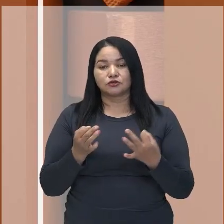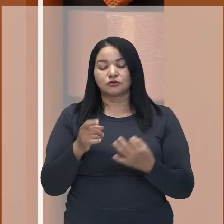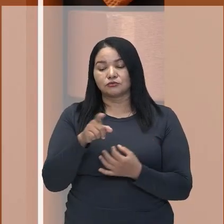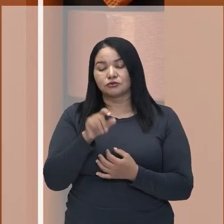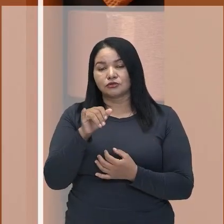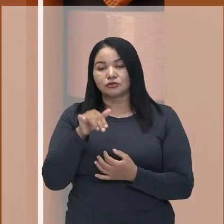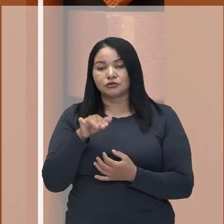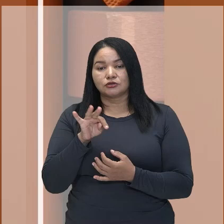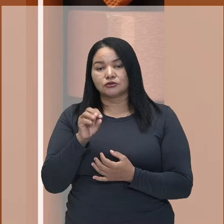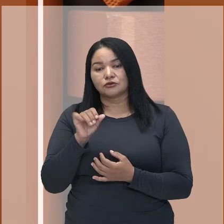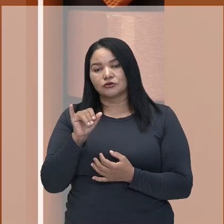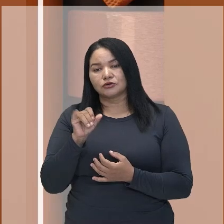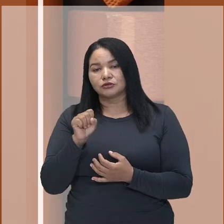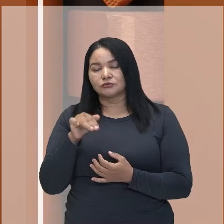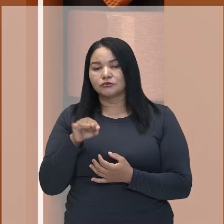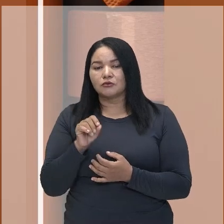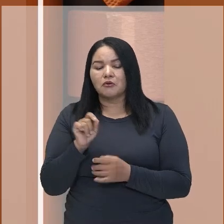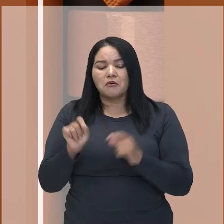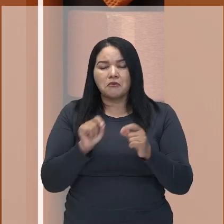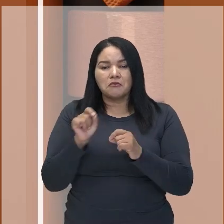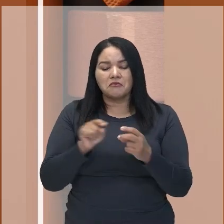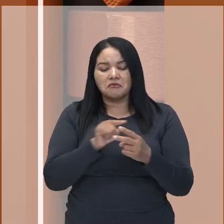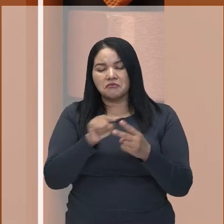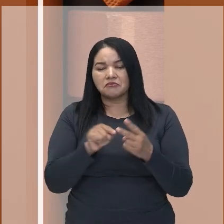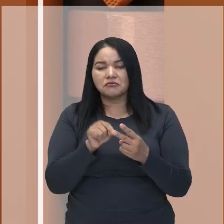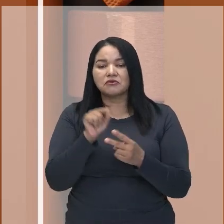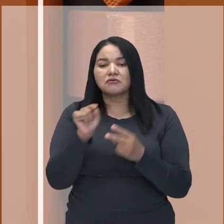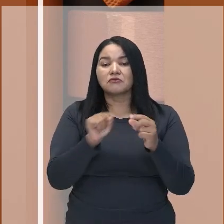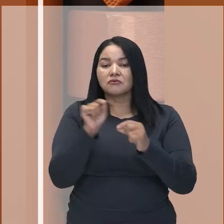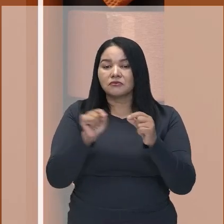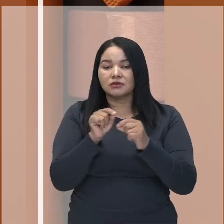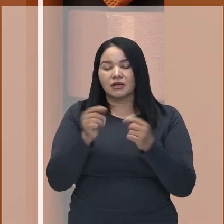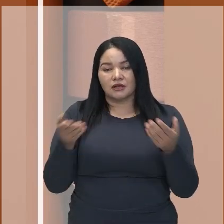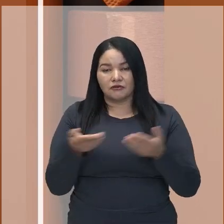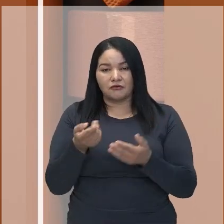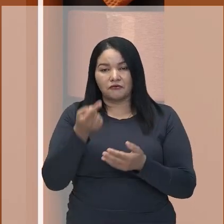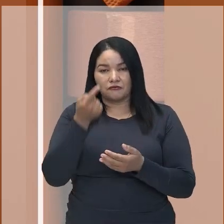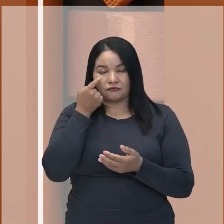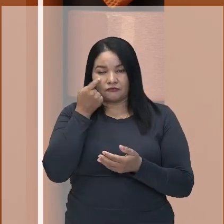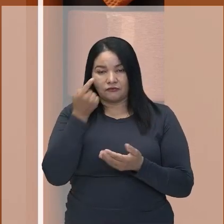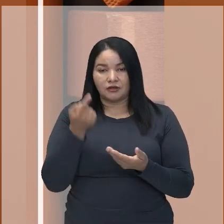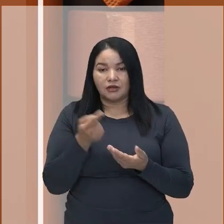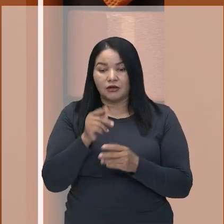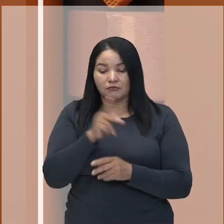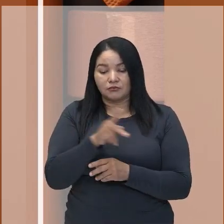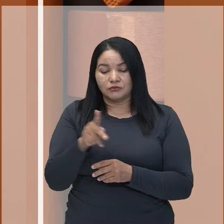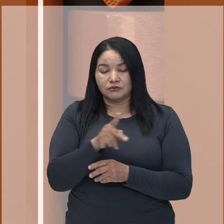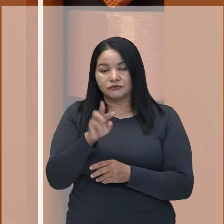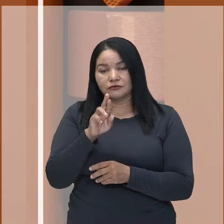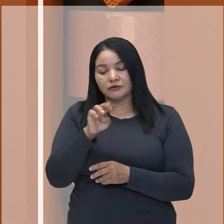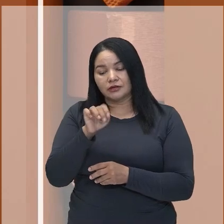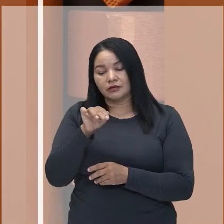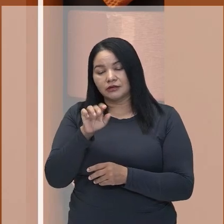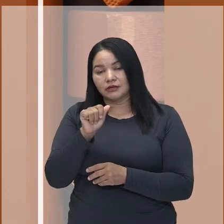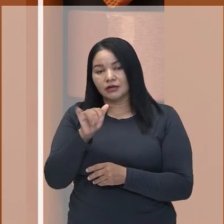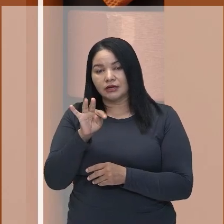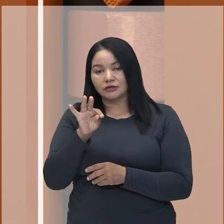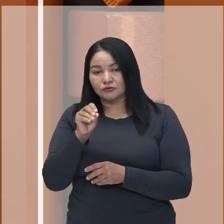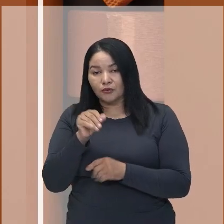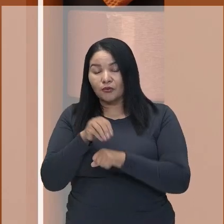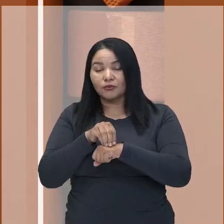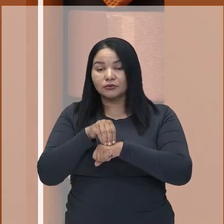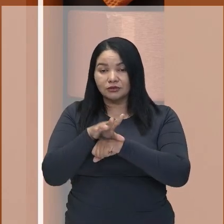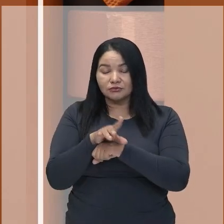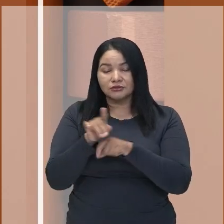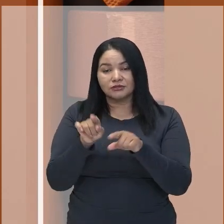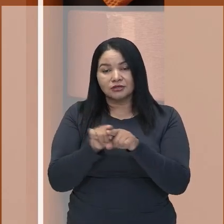Mas, professora, shintoísmo, budismo, o que é? Nós vamos verificar agora o que o professor Renato vai contribuir também